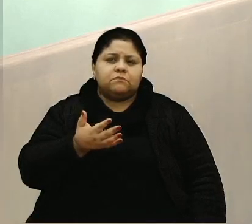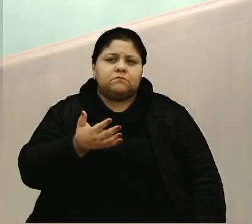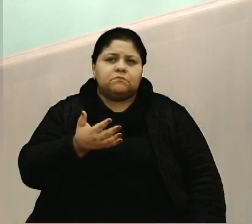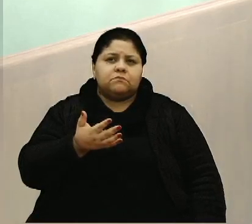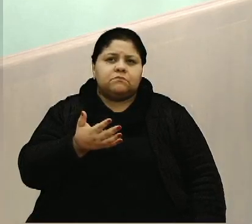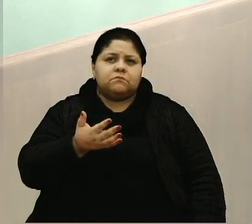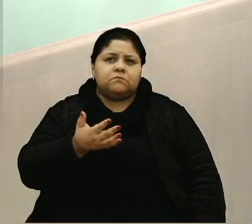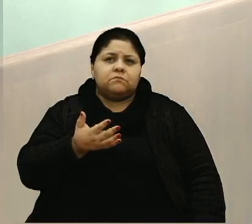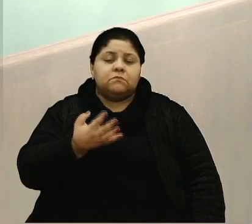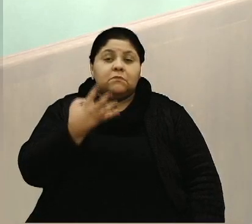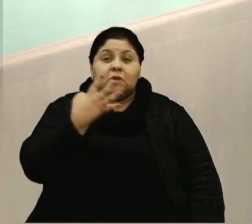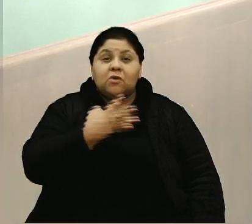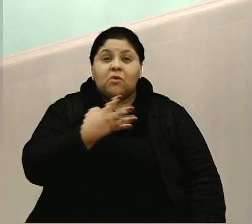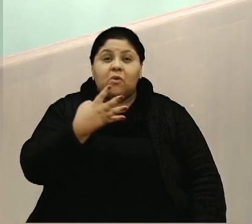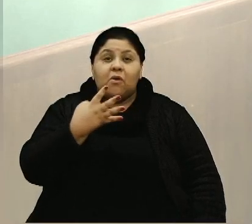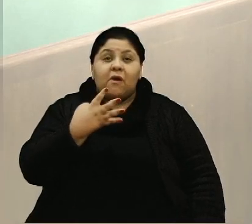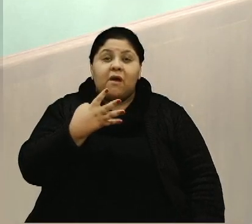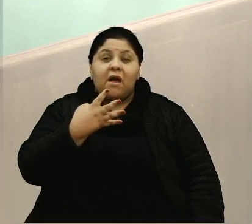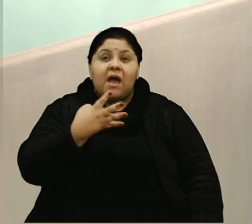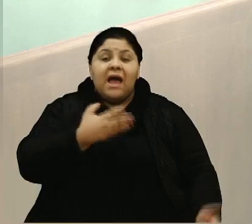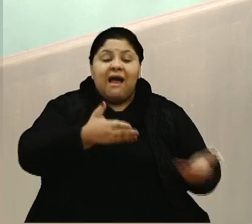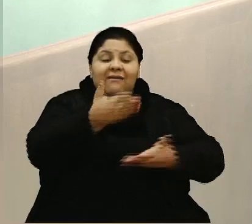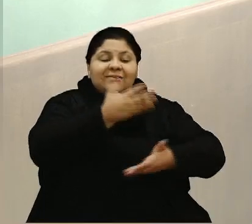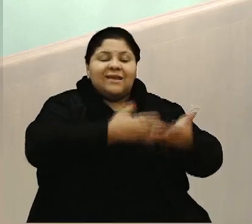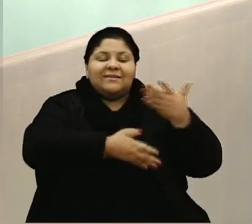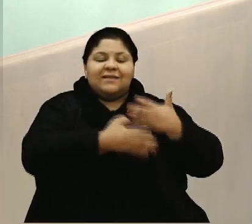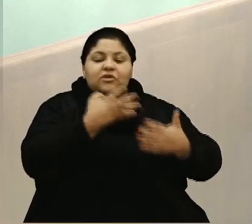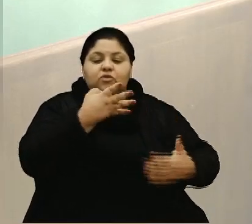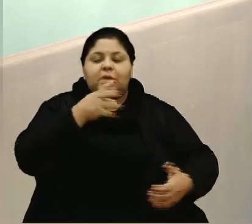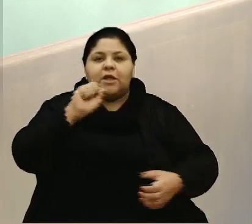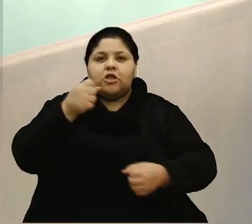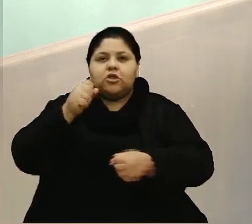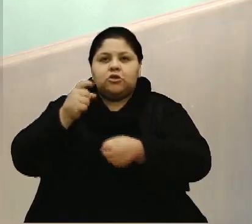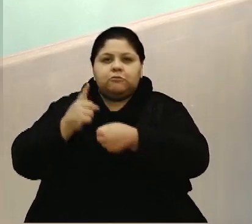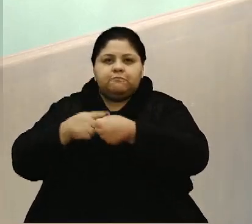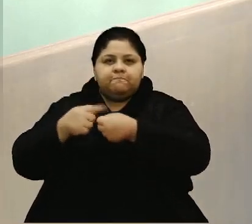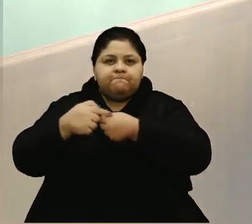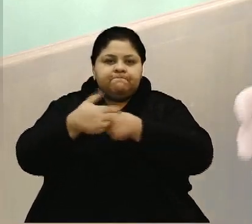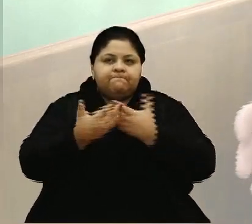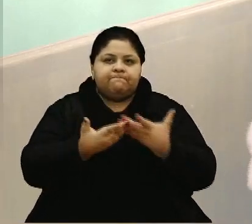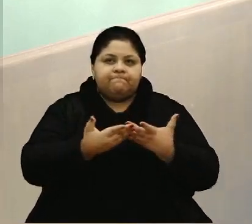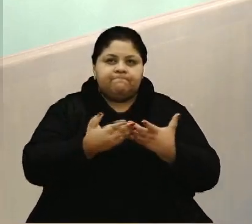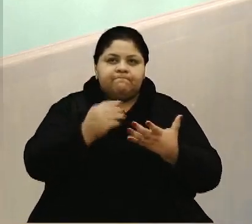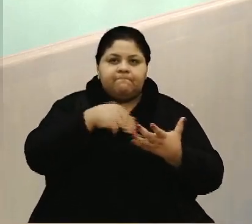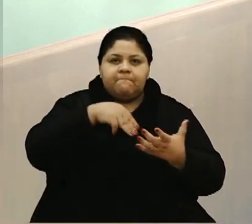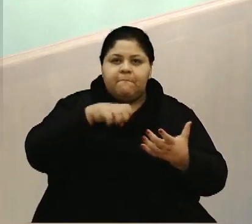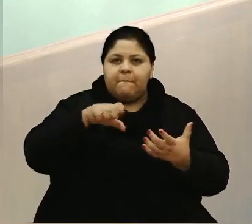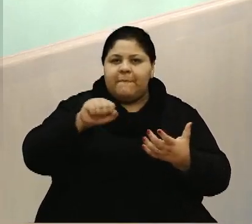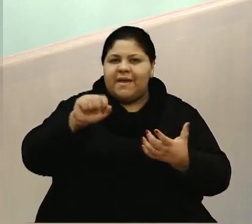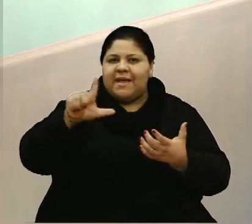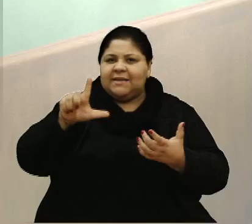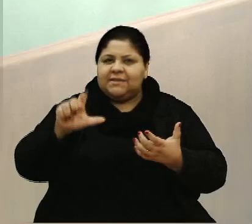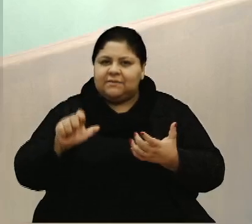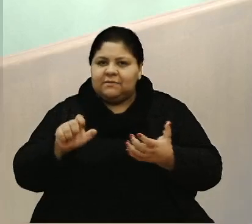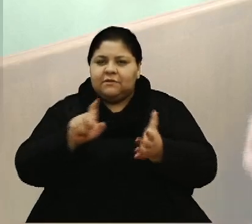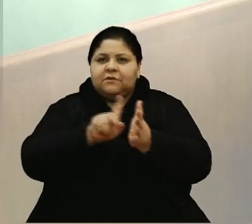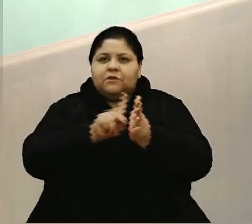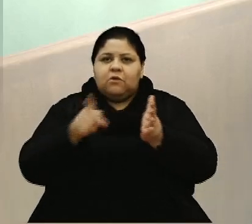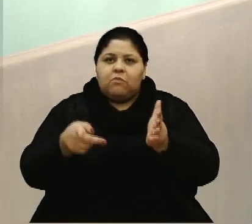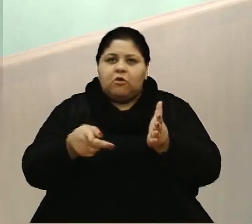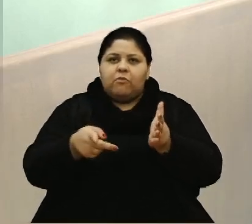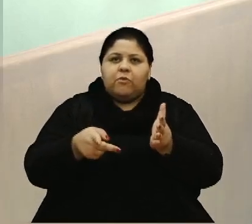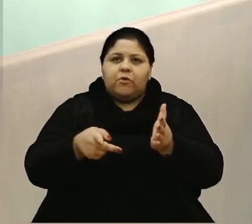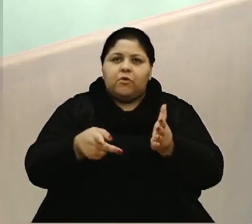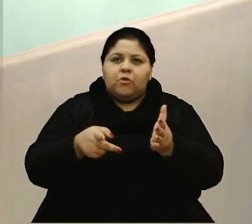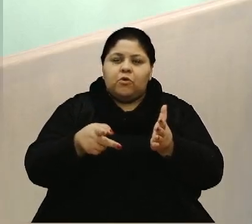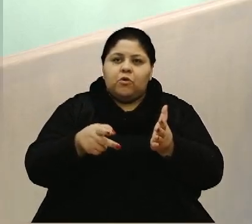sustentando esses 48 municípios e a MESNE, o próprio núcleo